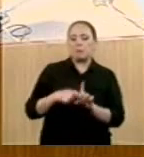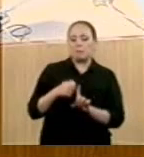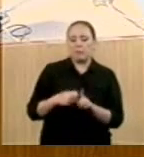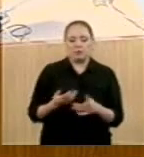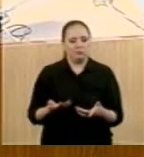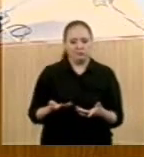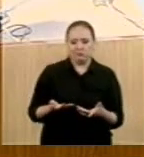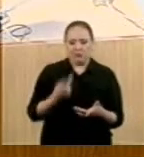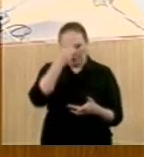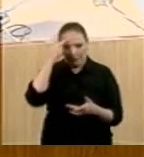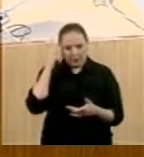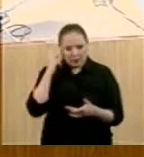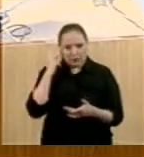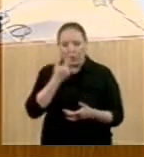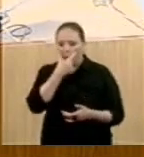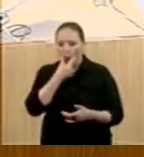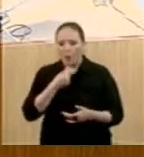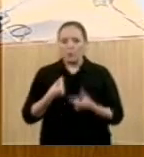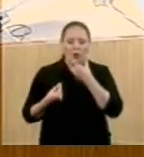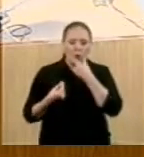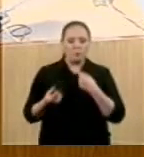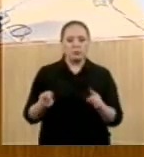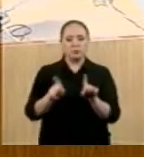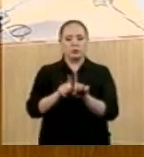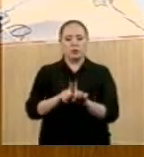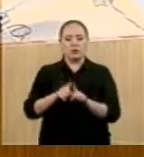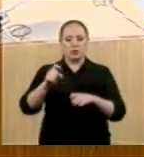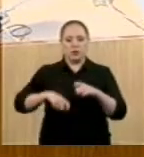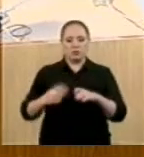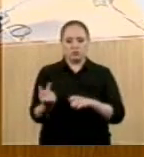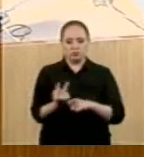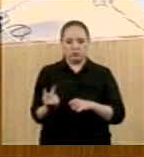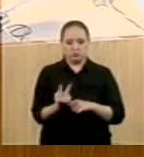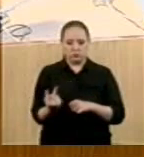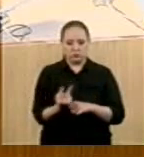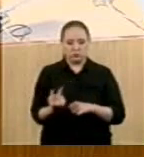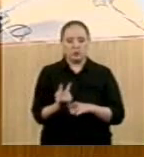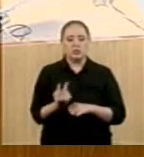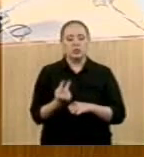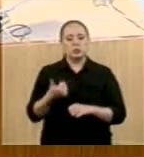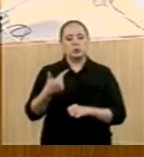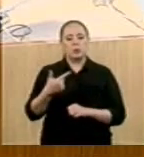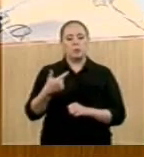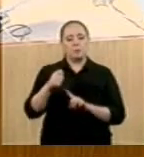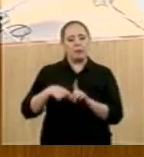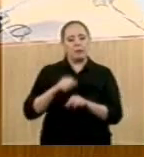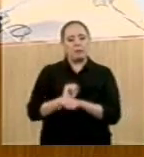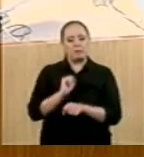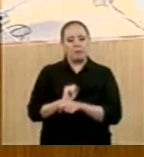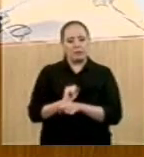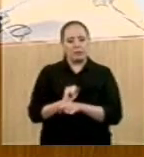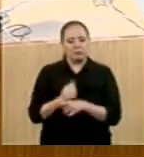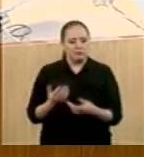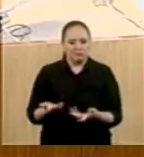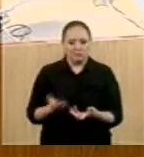os indivíduos do sexo masculino que tiveram relações sexuais com outros indivíduos do mesmo sexo